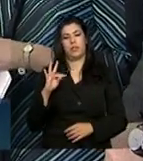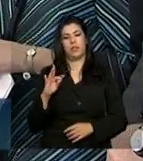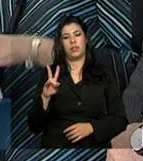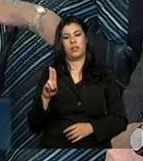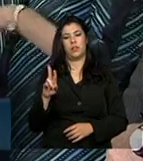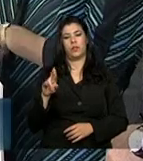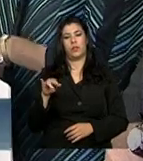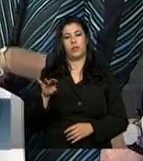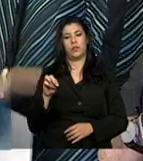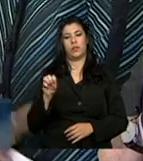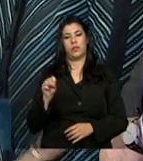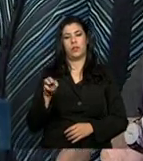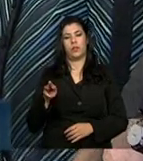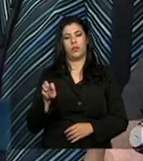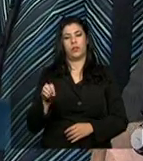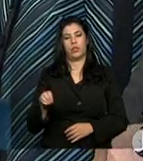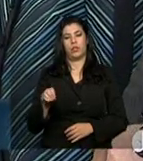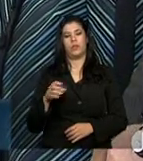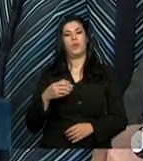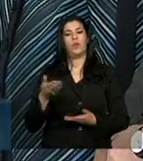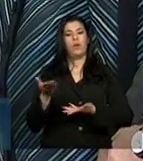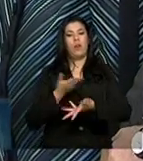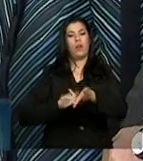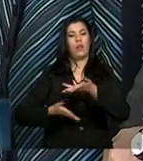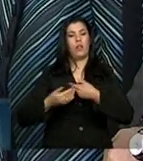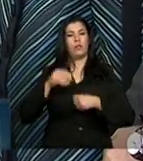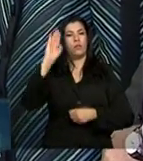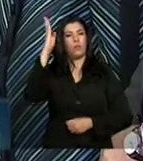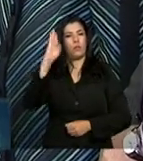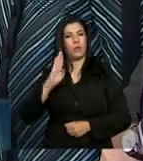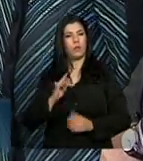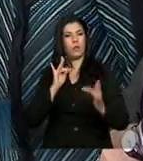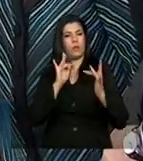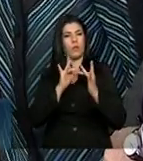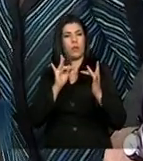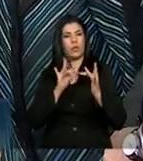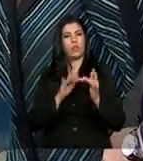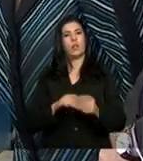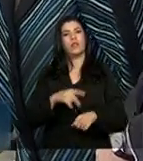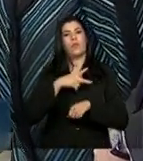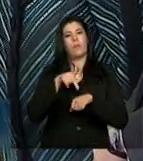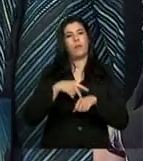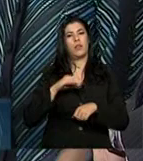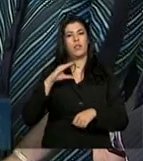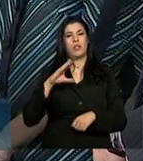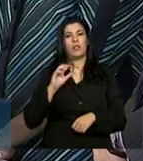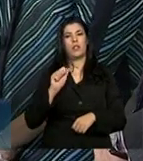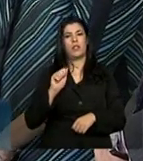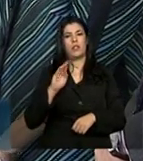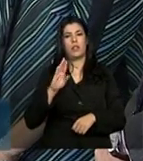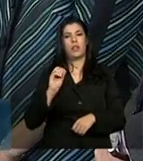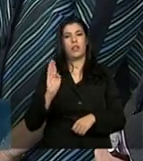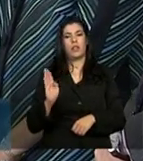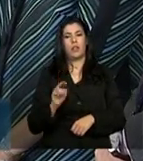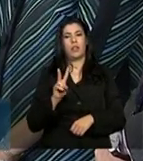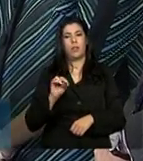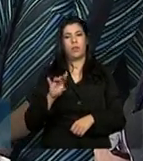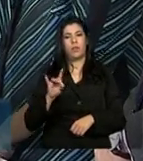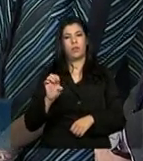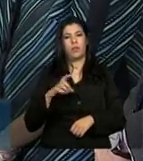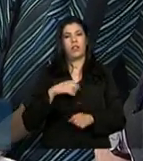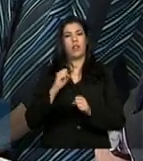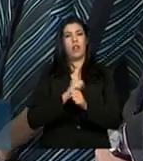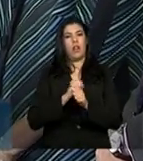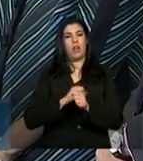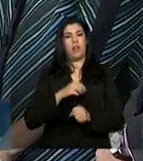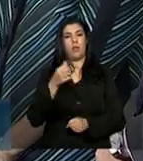As relações entre Brasil e Cabo Verde foram estabelecidas em 1975, após a independência do país